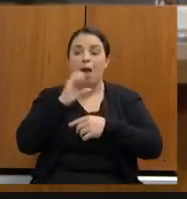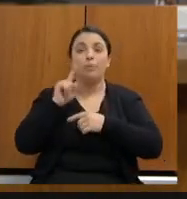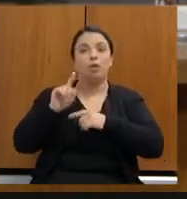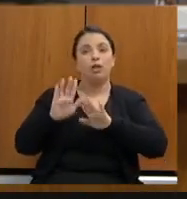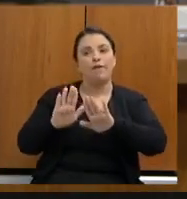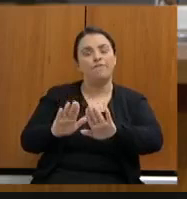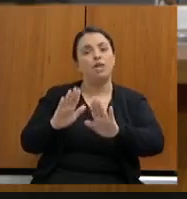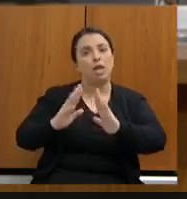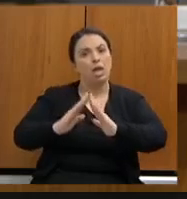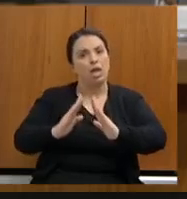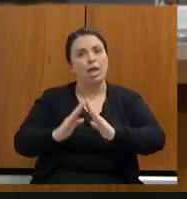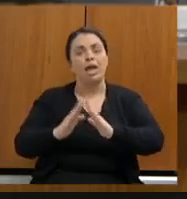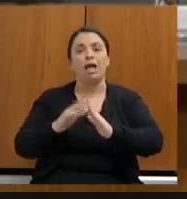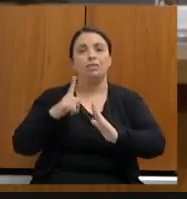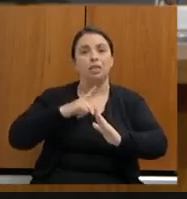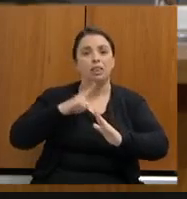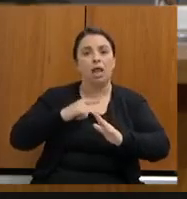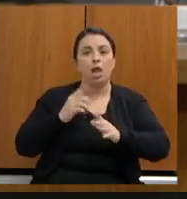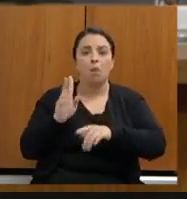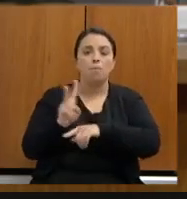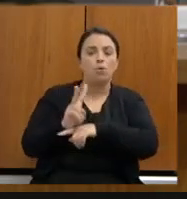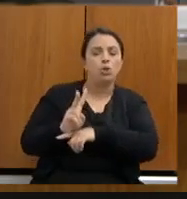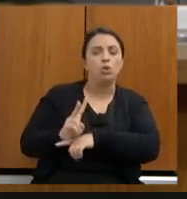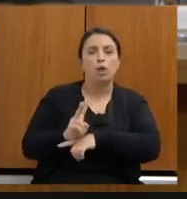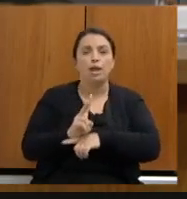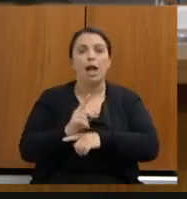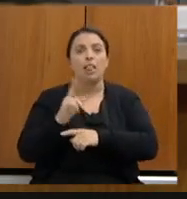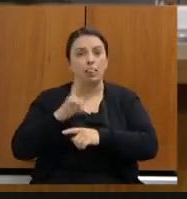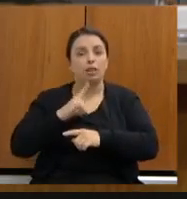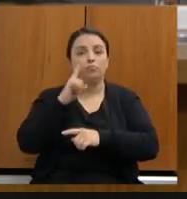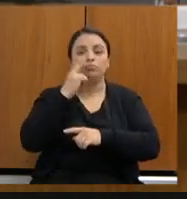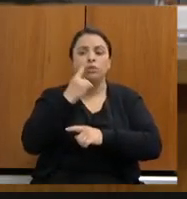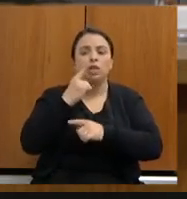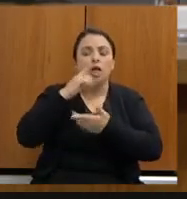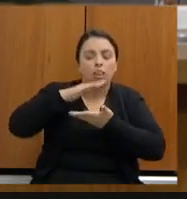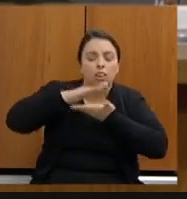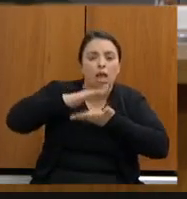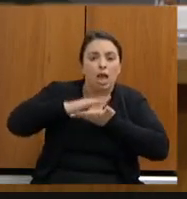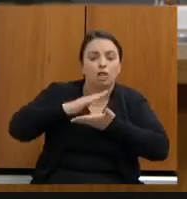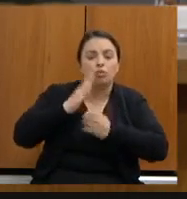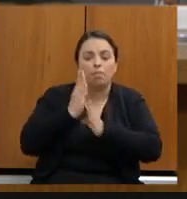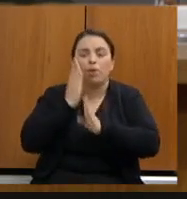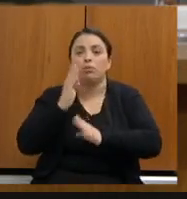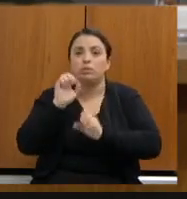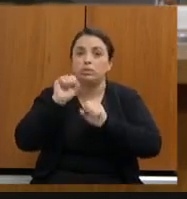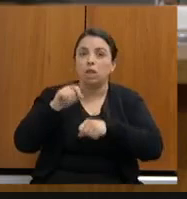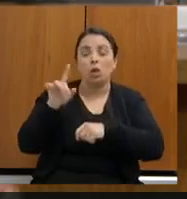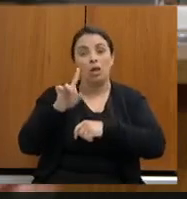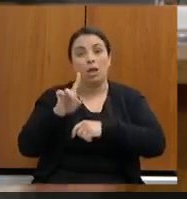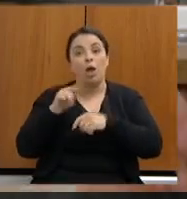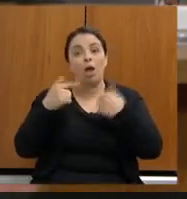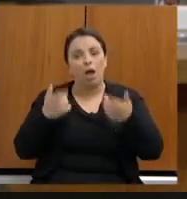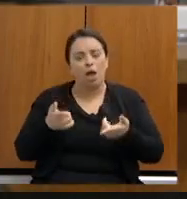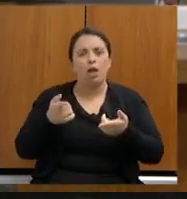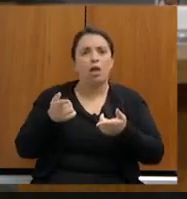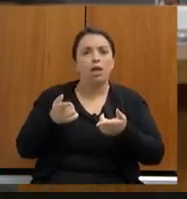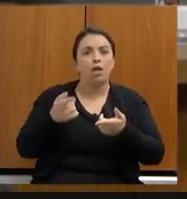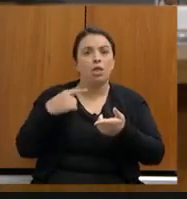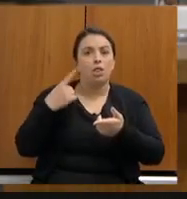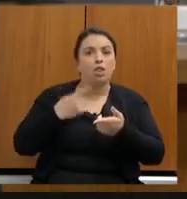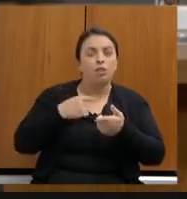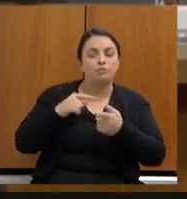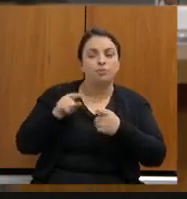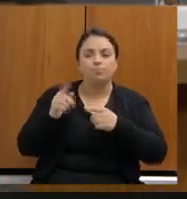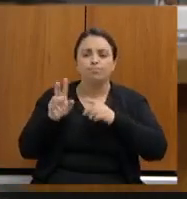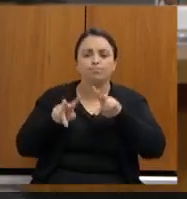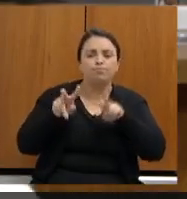isolados monitorados com aplicação dos Testes de confirmação e assim nós mapeamos as pessoas com as quais eles